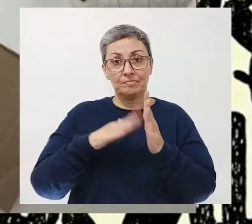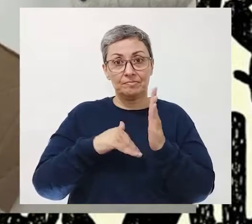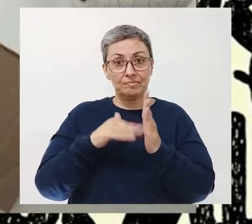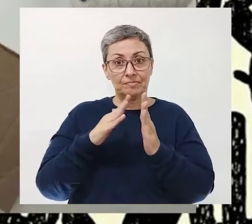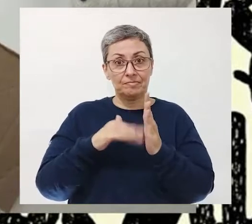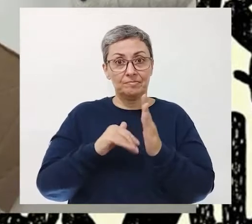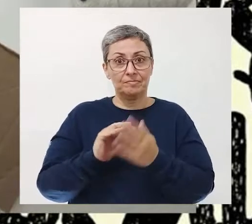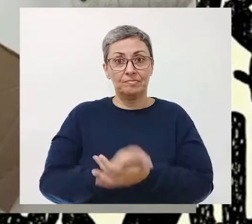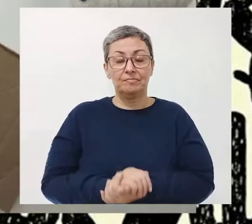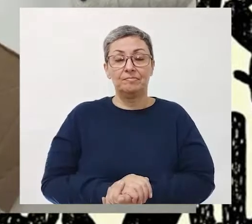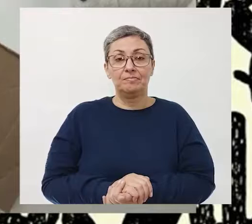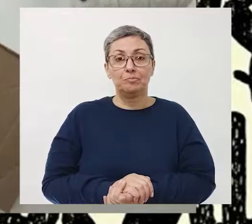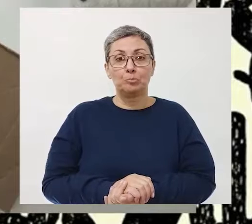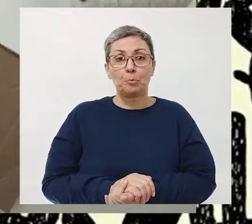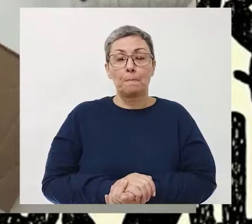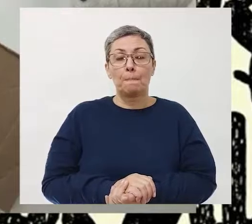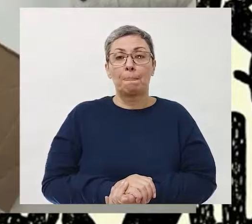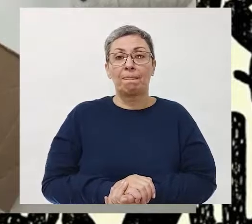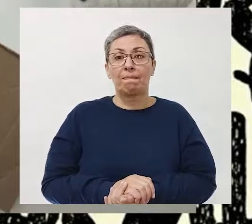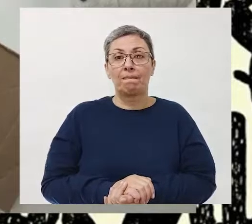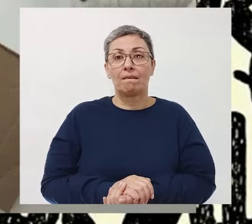tinta,